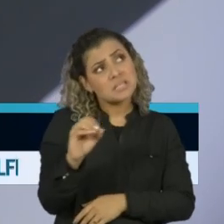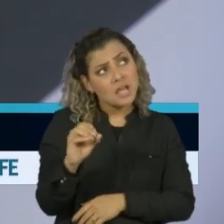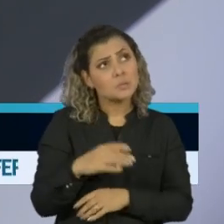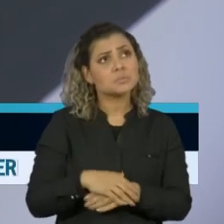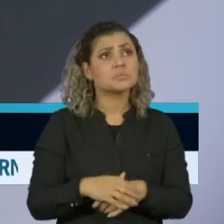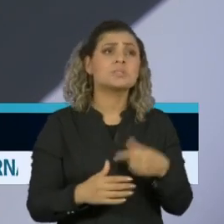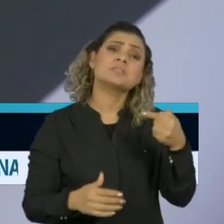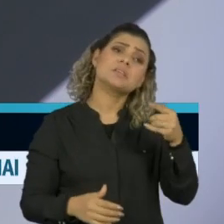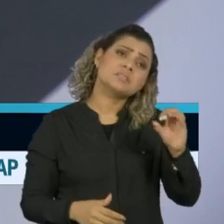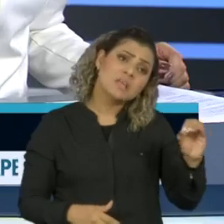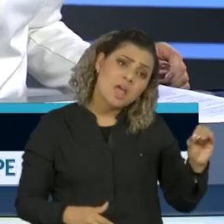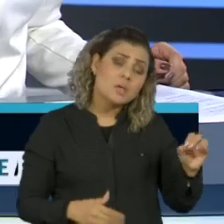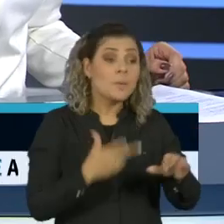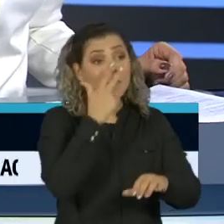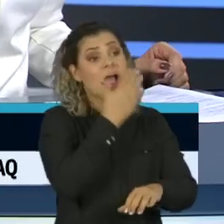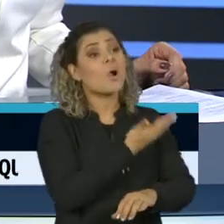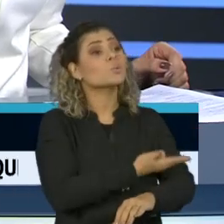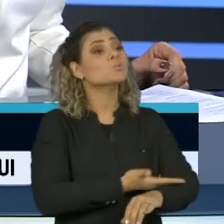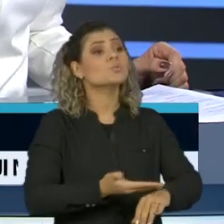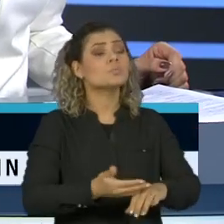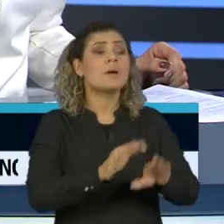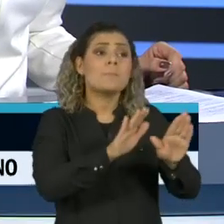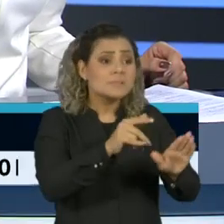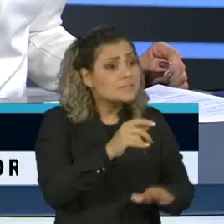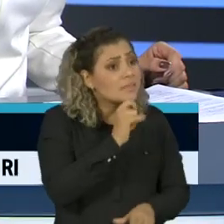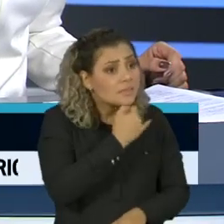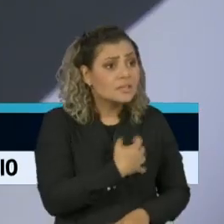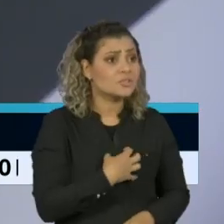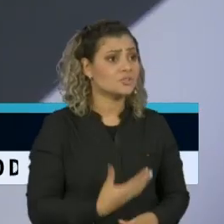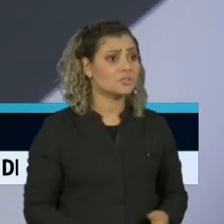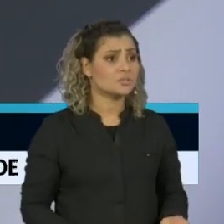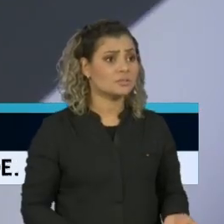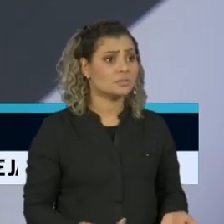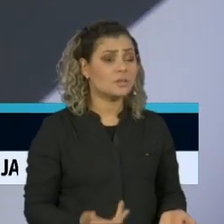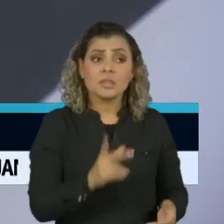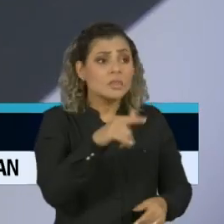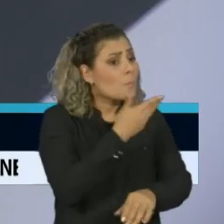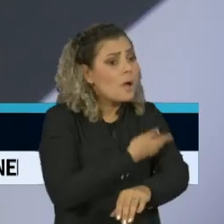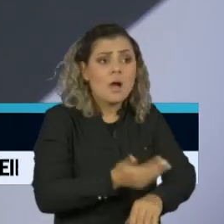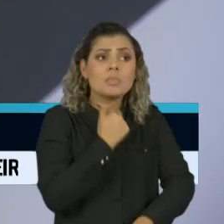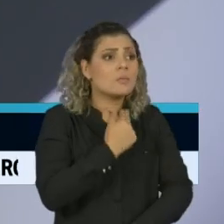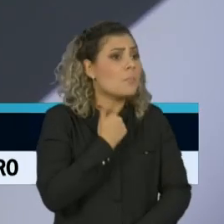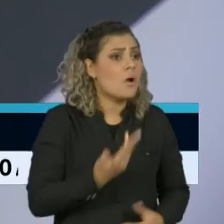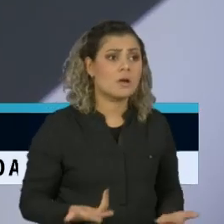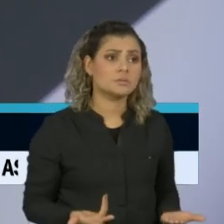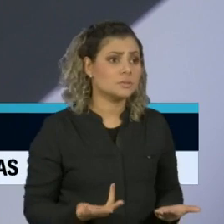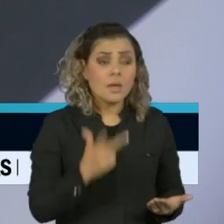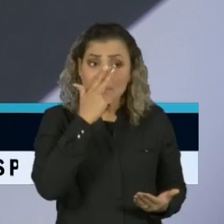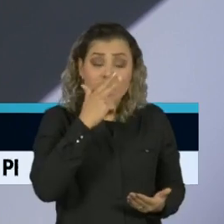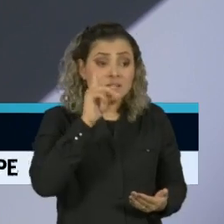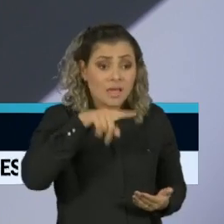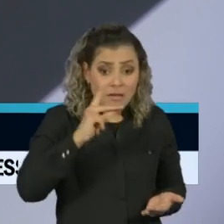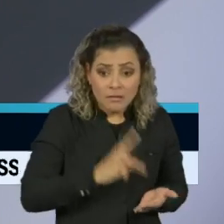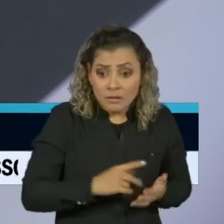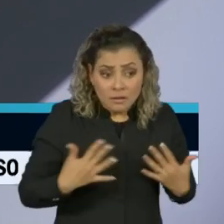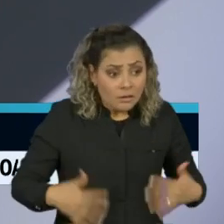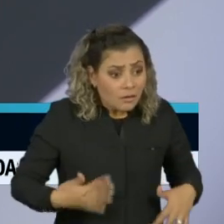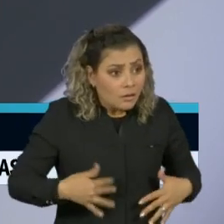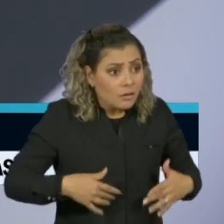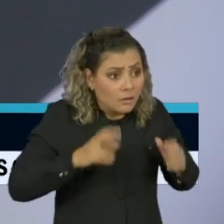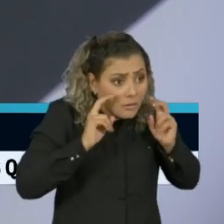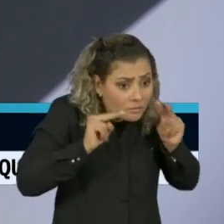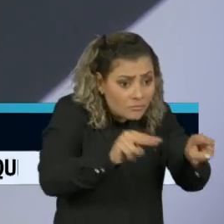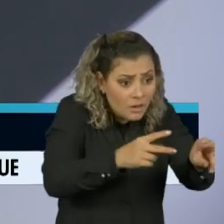700 de novo vai se acostumar e é muito triste né eu acho que as pessoas têm muita gente que ainda não conseguiu fazer disso uma coisa concreta né de